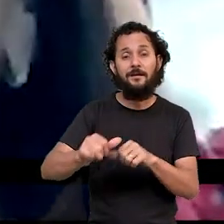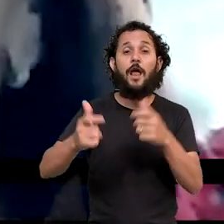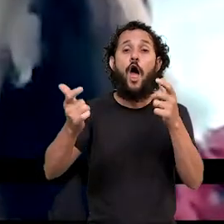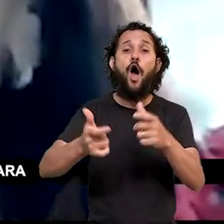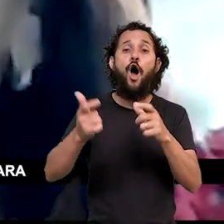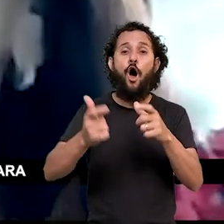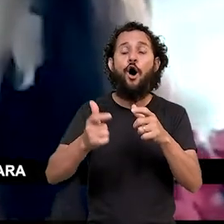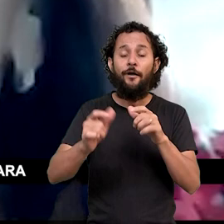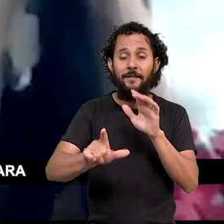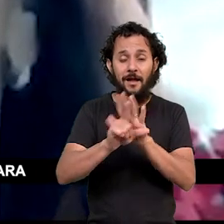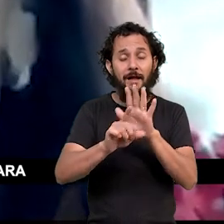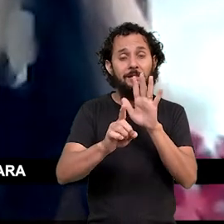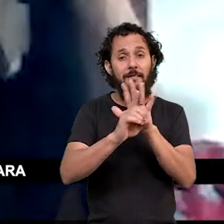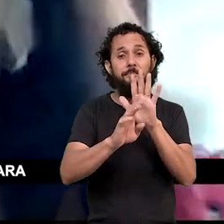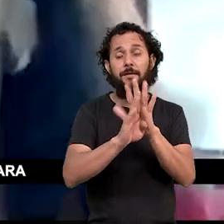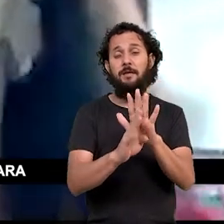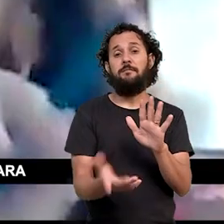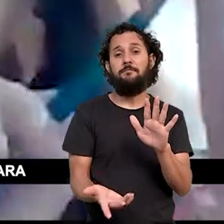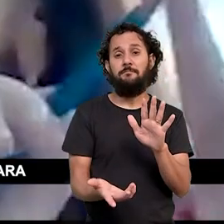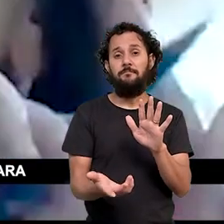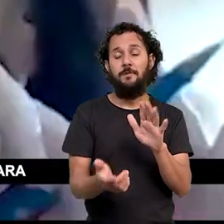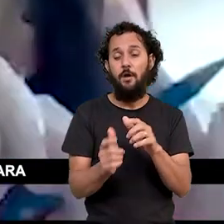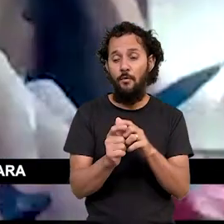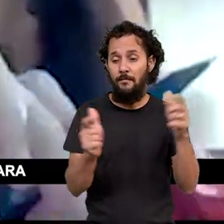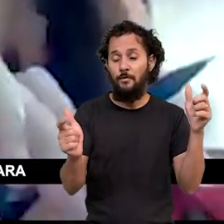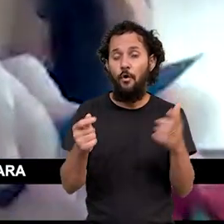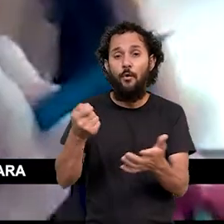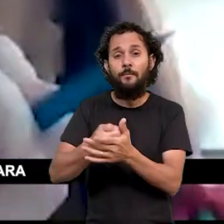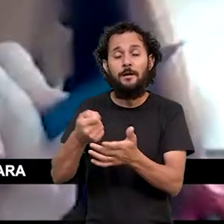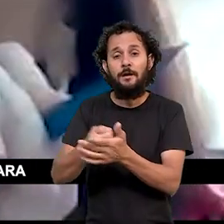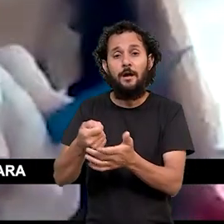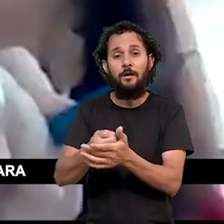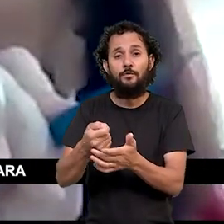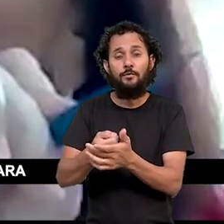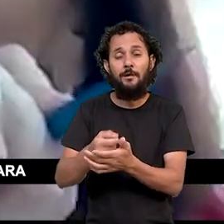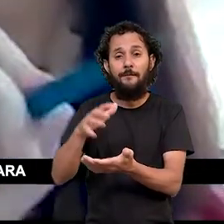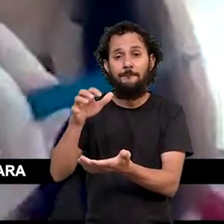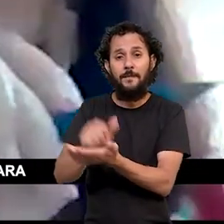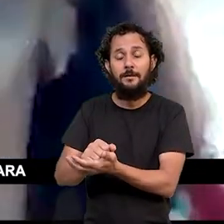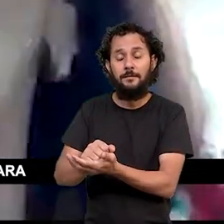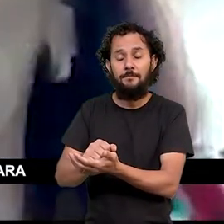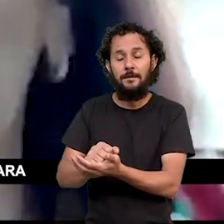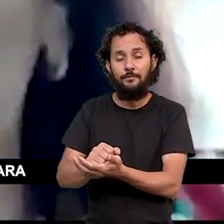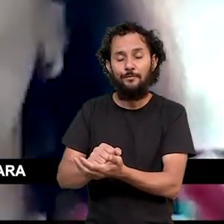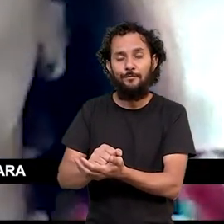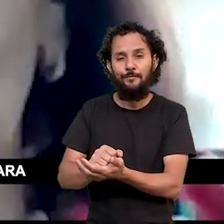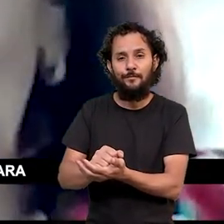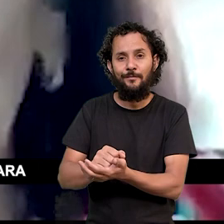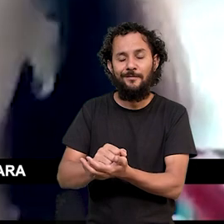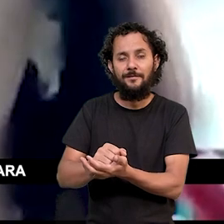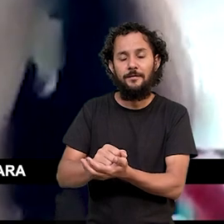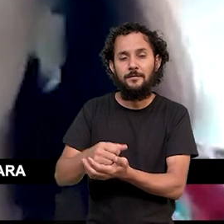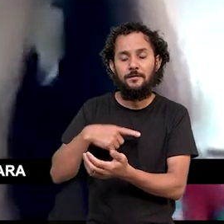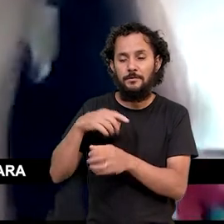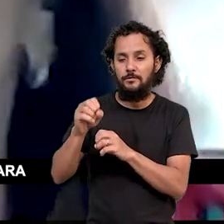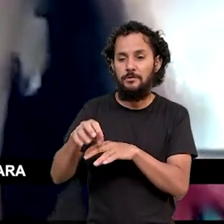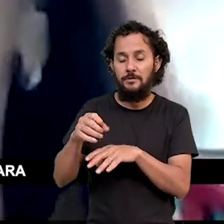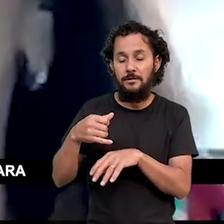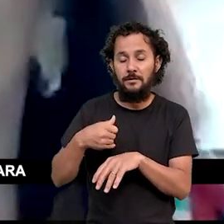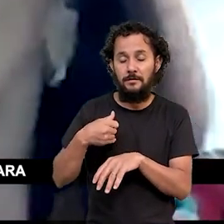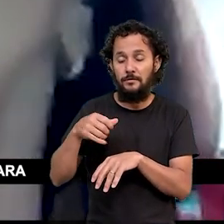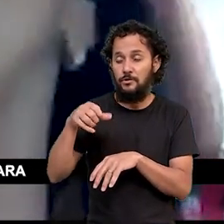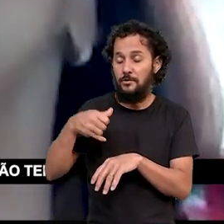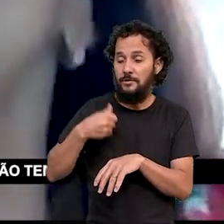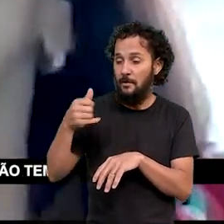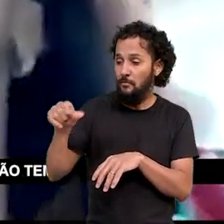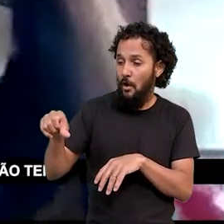uma alteração para a LDB, que ela ampliou a obrigatoriedade de matrícula de garantia de ensino de